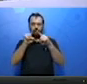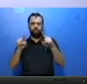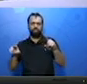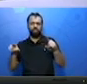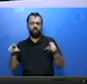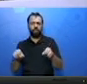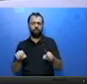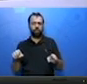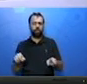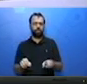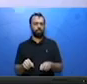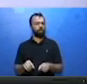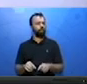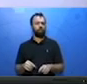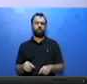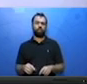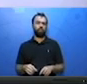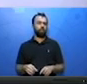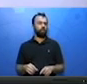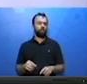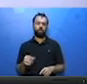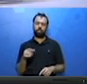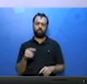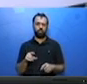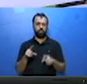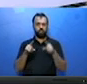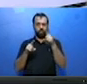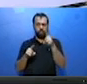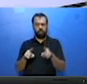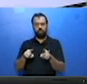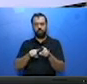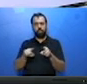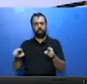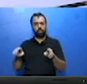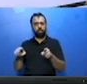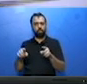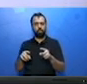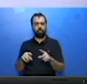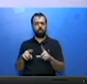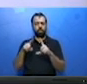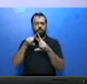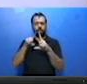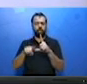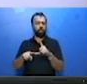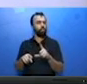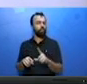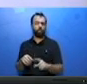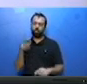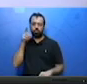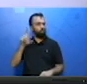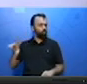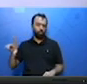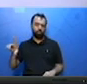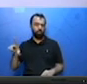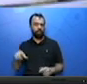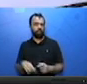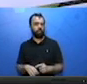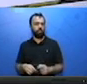triângulo retângulo. E se der, vai ser mais complicado. Então a fórmula serve para qualquer